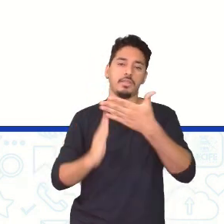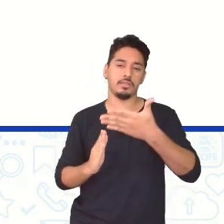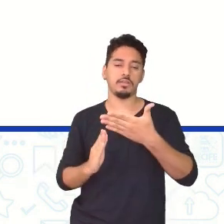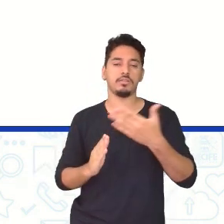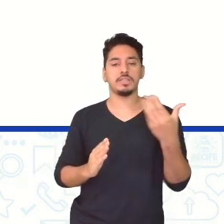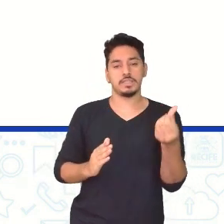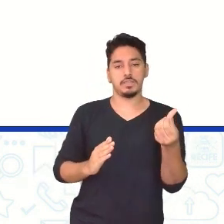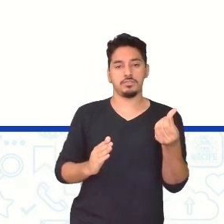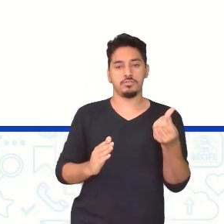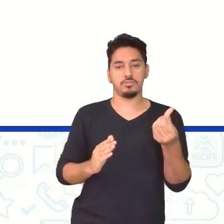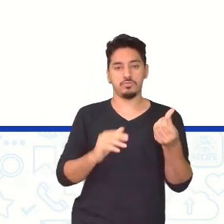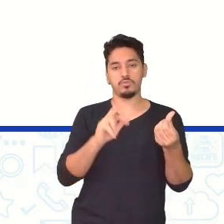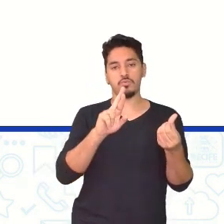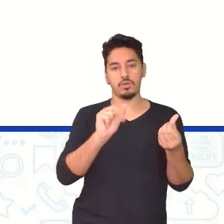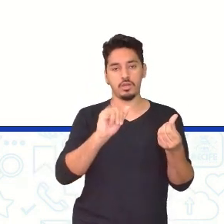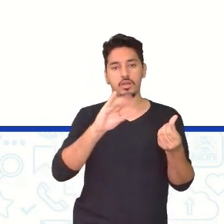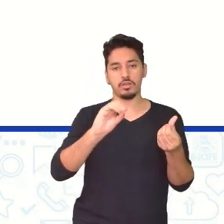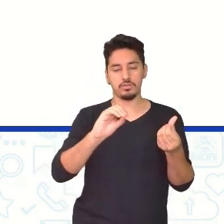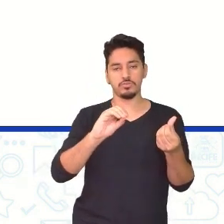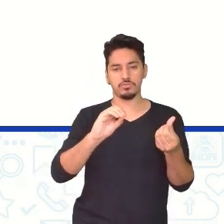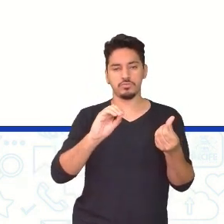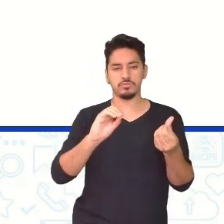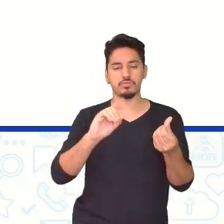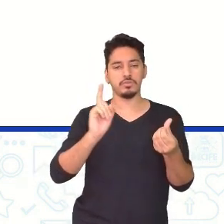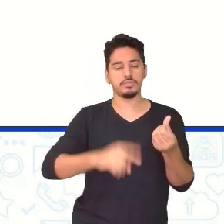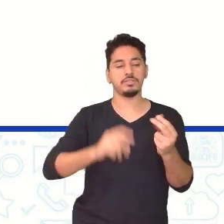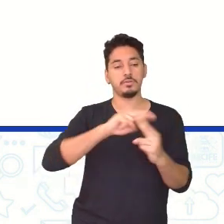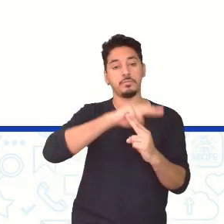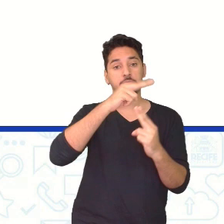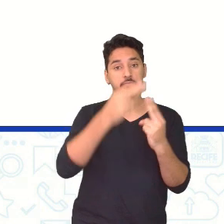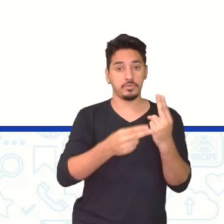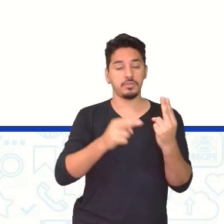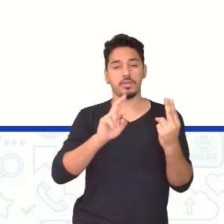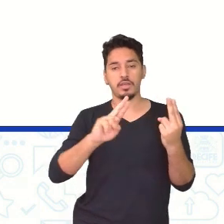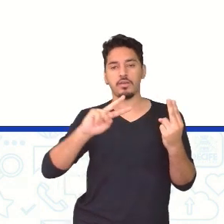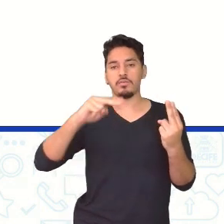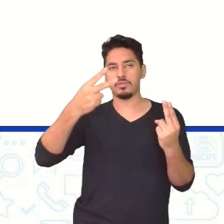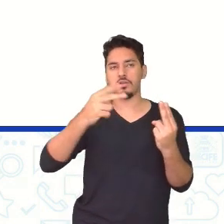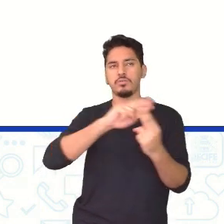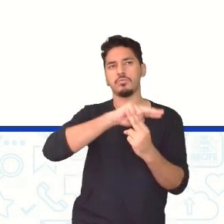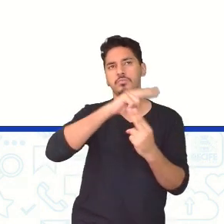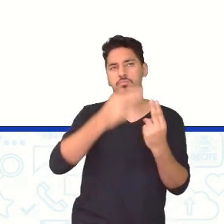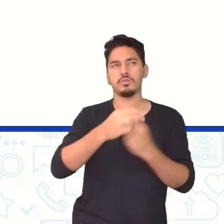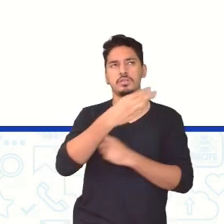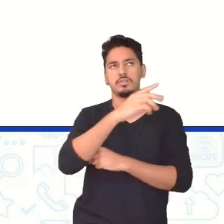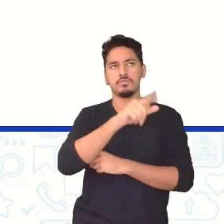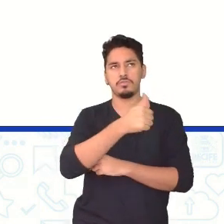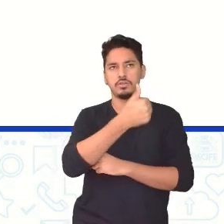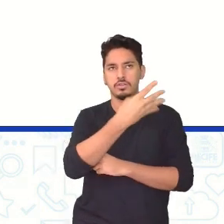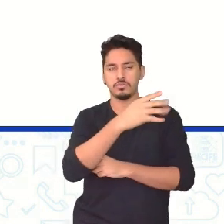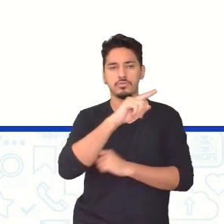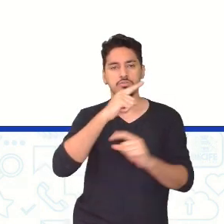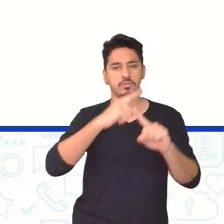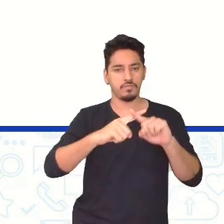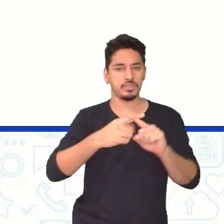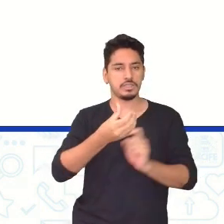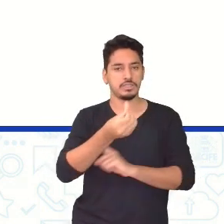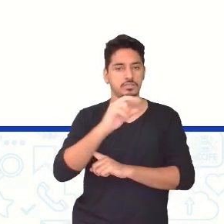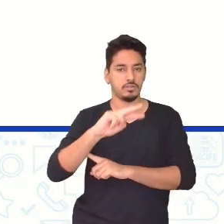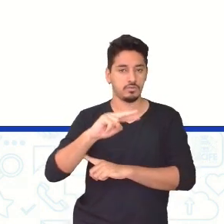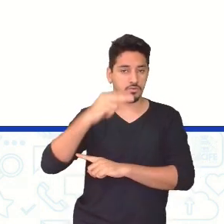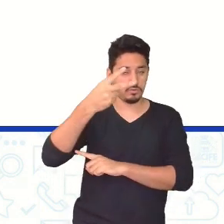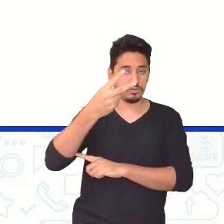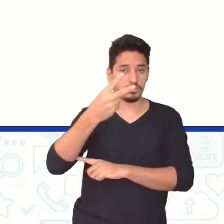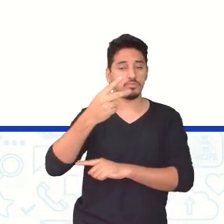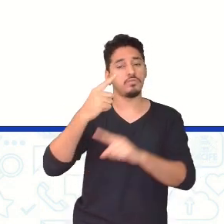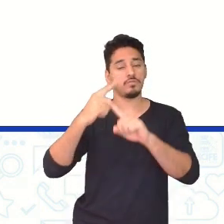raio é 6. Ou seja, vai ser πr ao quadrado, ou seja, π 3,14 vezes o raio, que é 6,